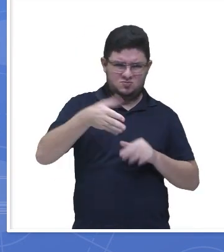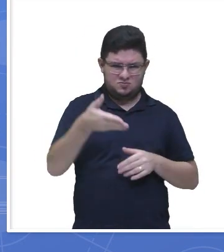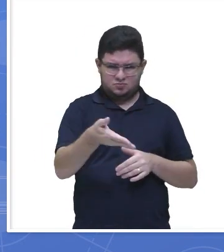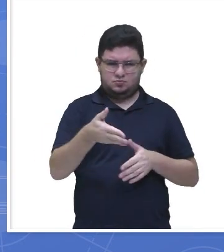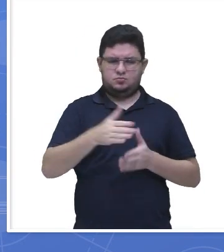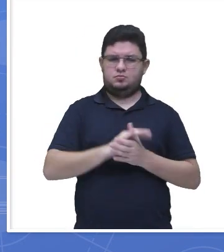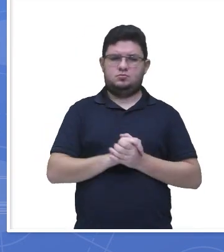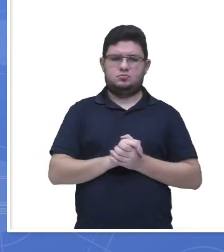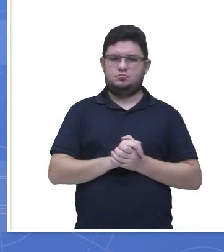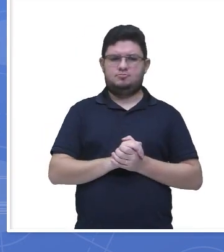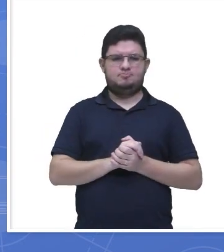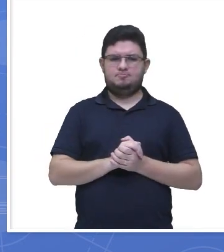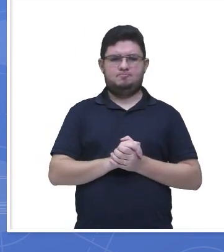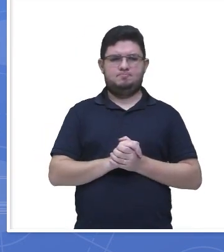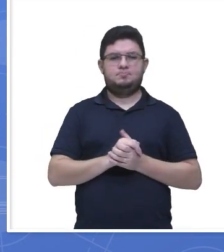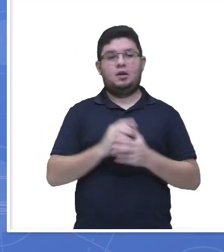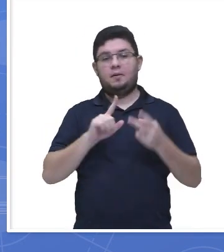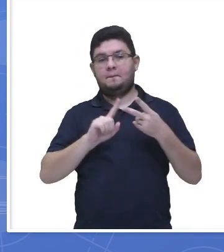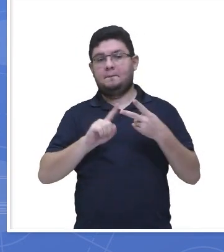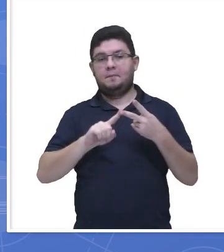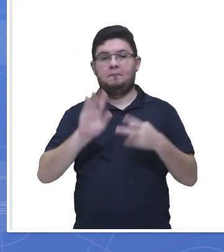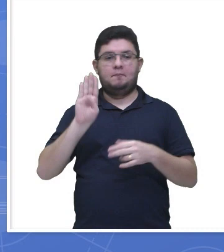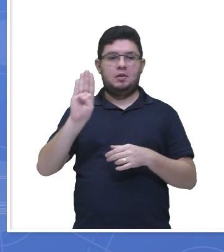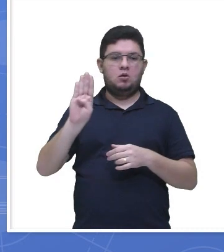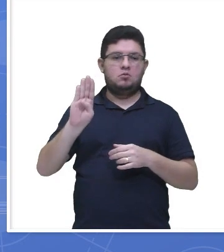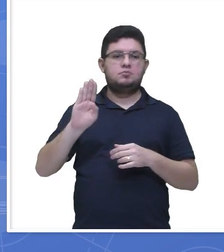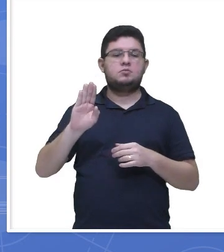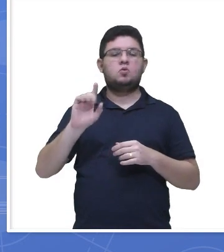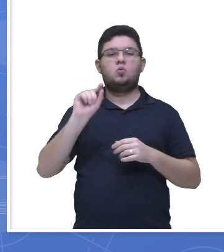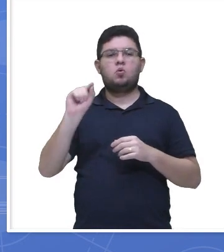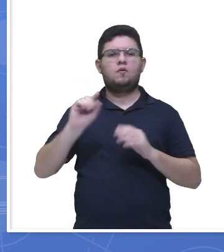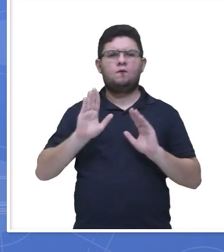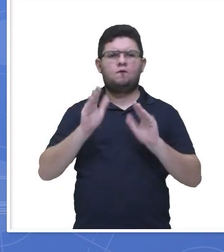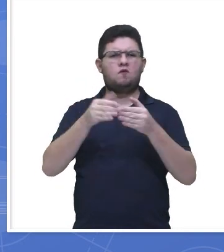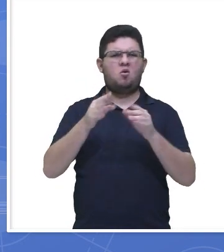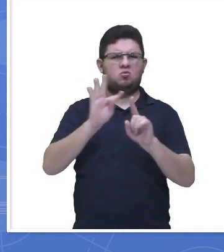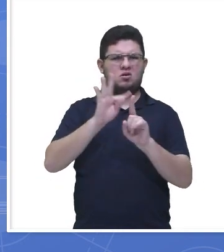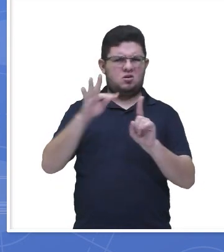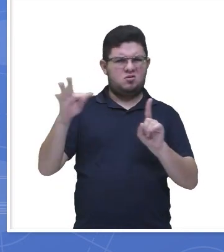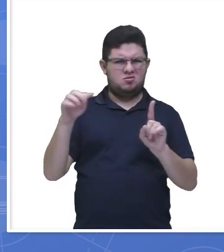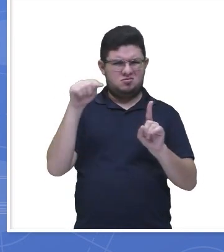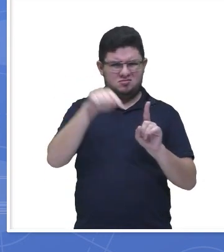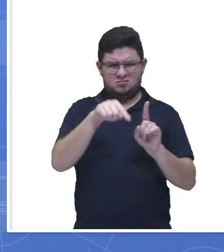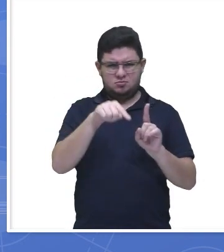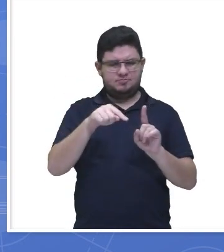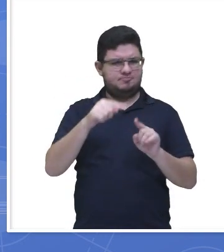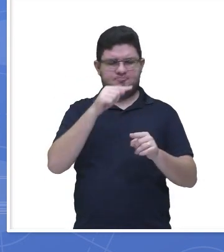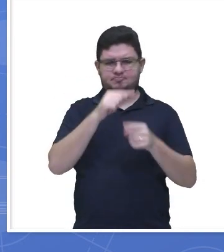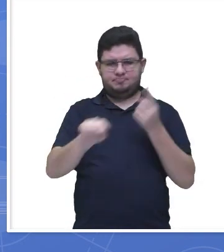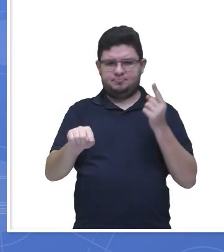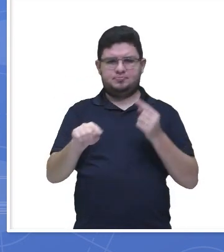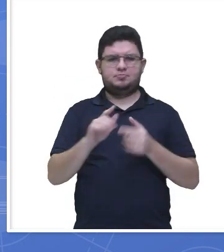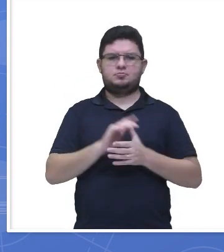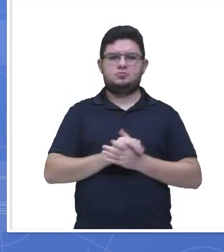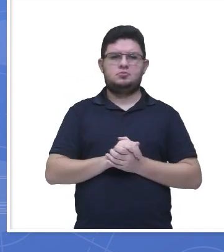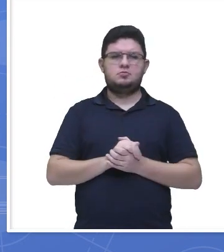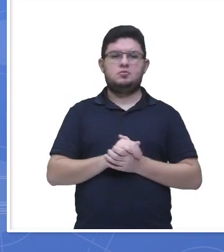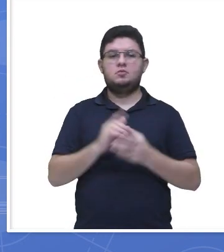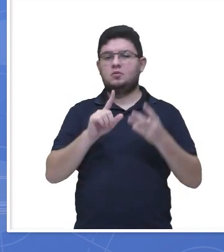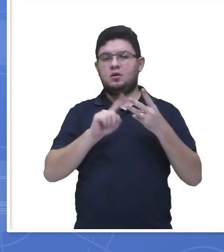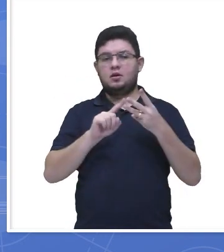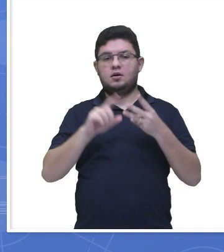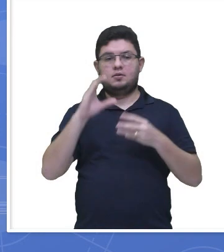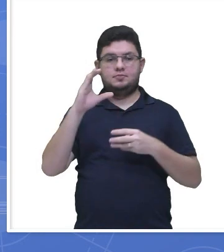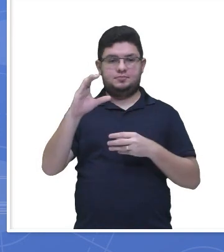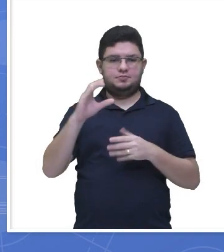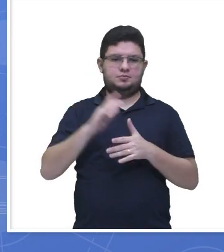né? Procedimento analítico por excelência de uma visão teocêntrica, não tem nada a ver com teocentrismo isso aqui, né? Depois,